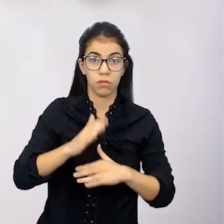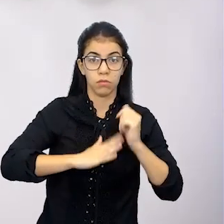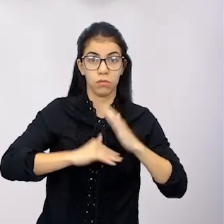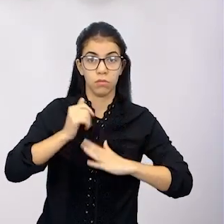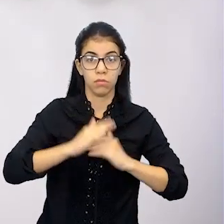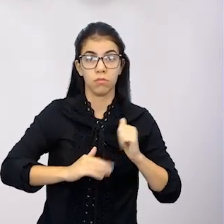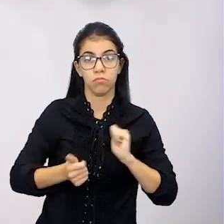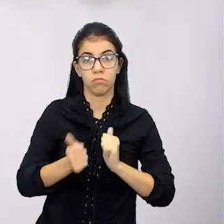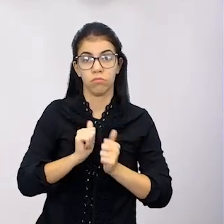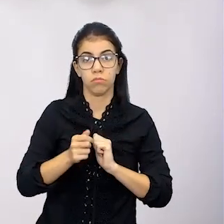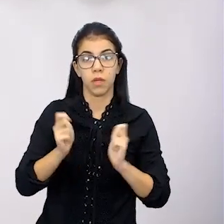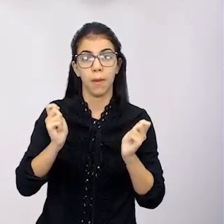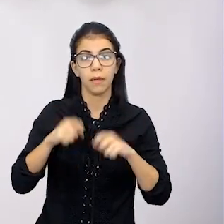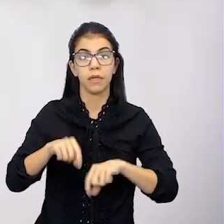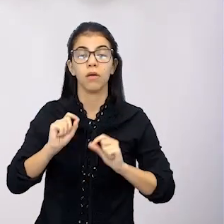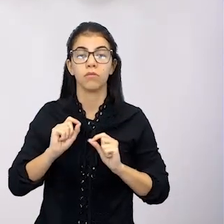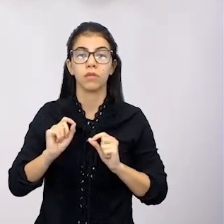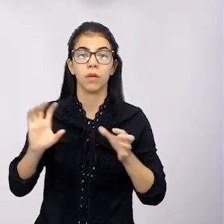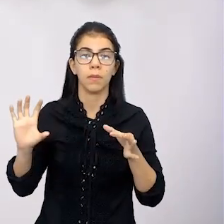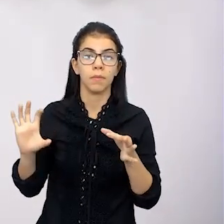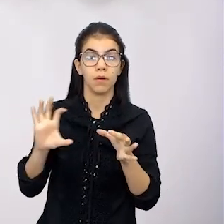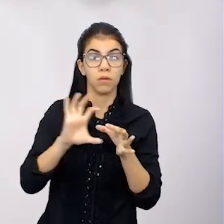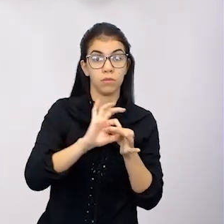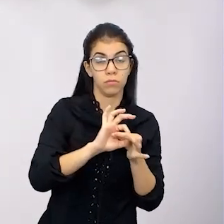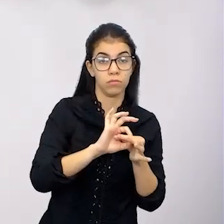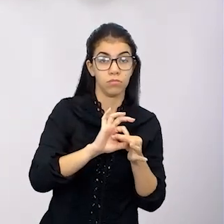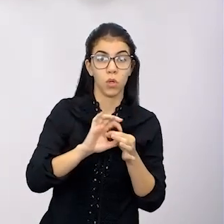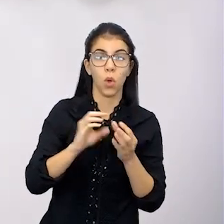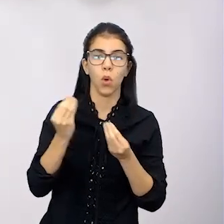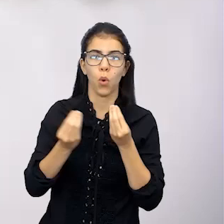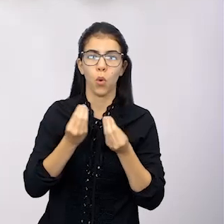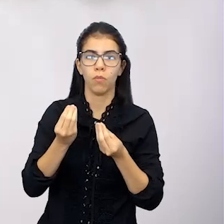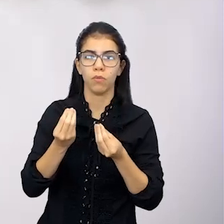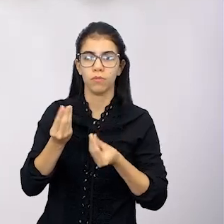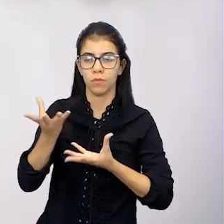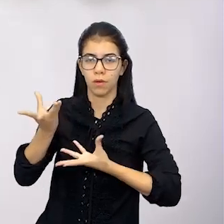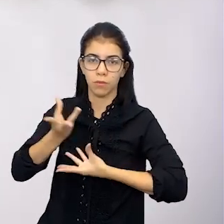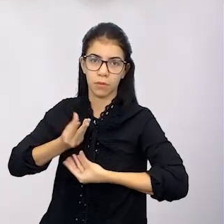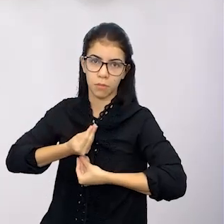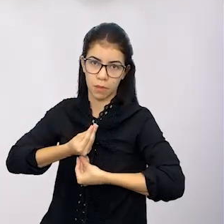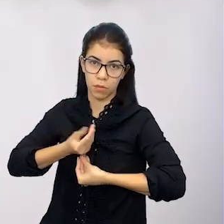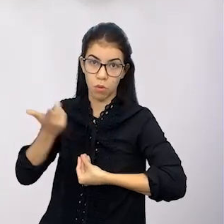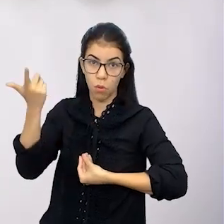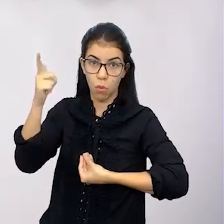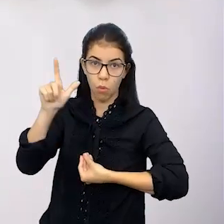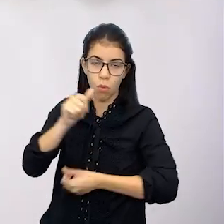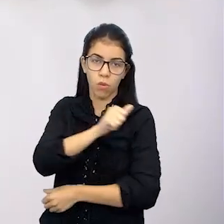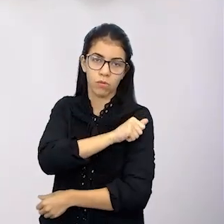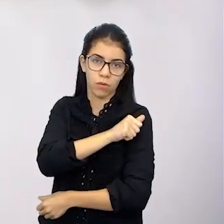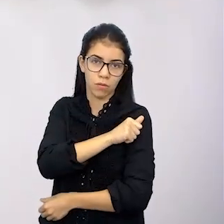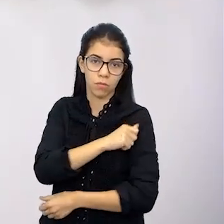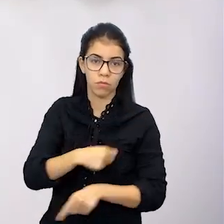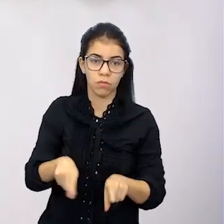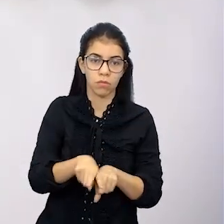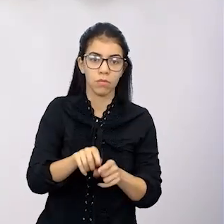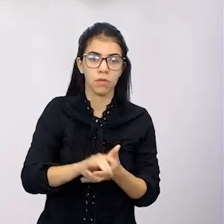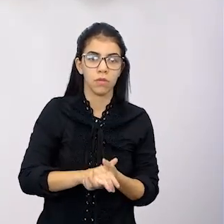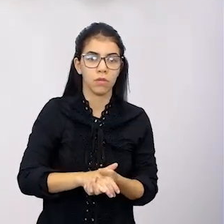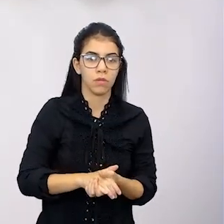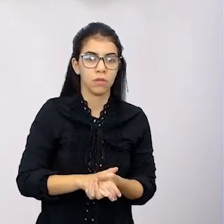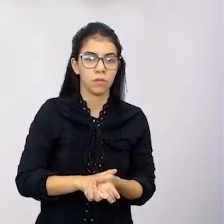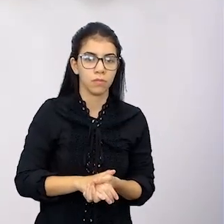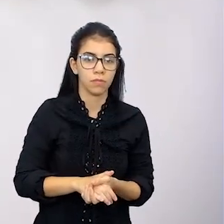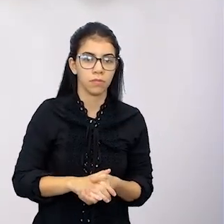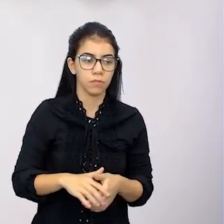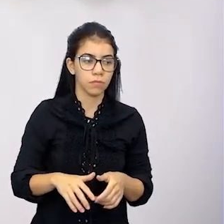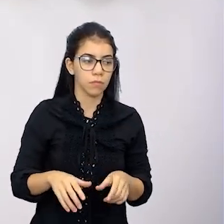você consegue estabelecer algumas conexões, você consegue trabalhar o acolhimento, né, com esse aluno, porque a regra é a mesma, ele vai entender, se ele já teve essa vivência lá